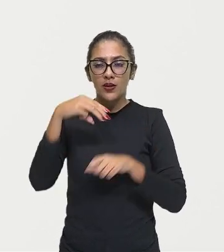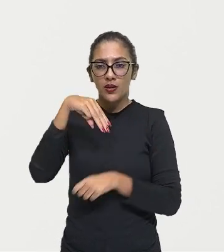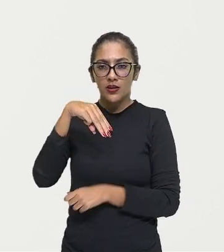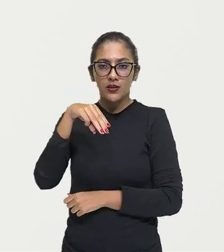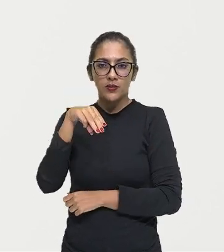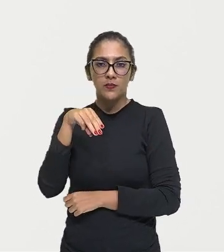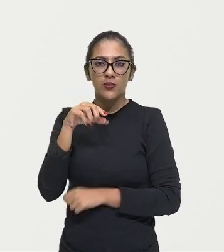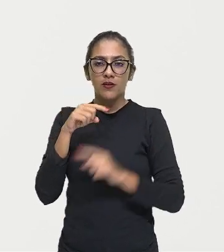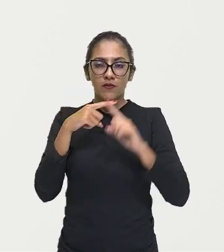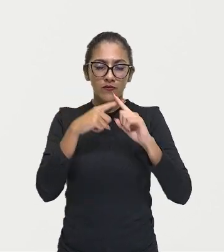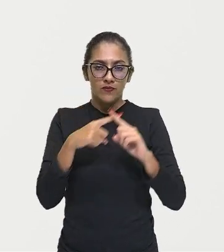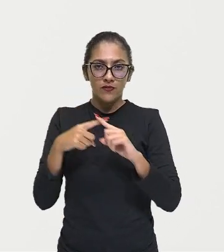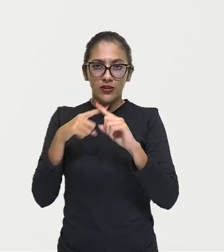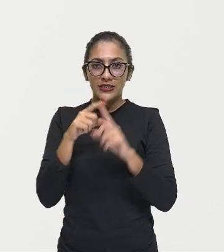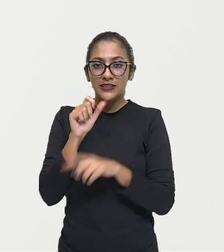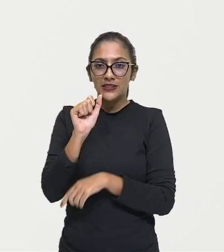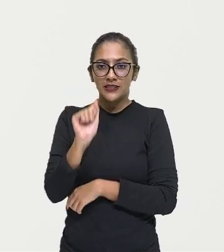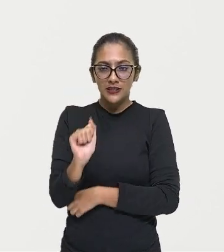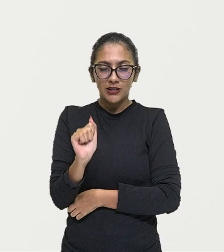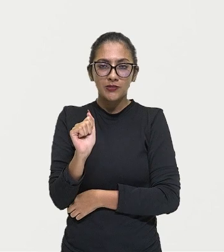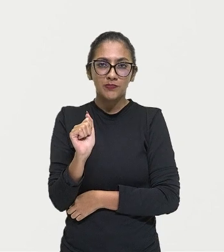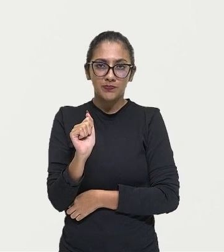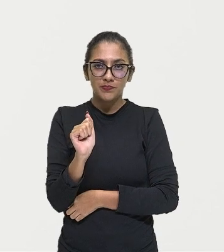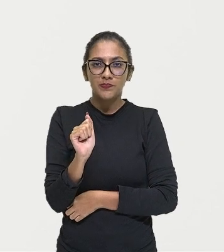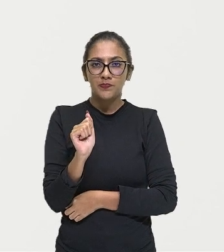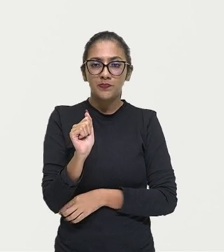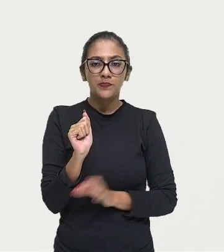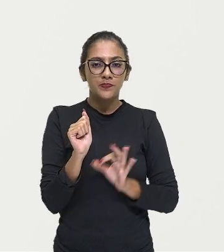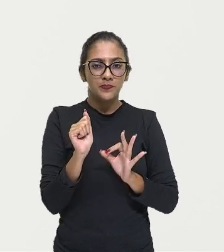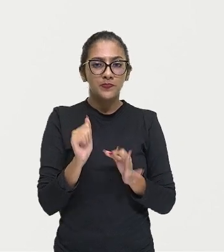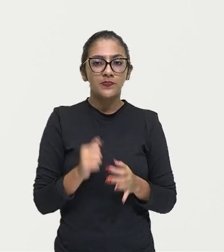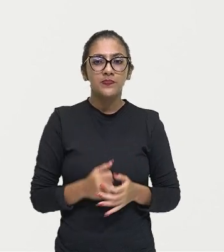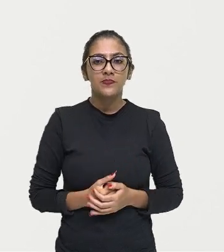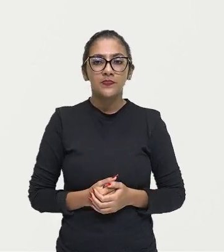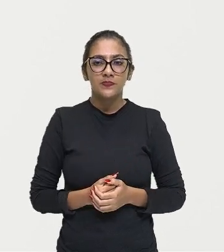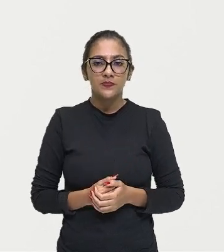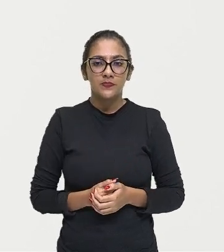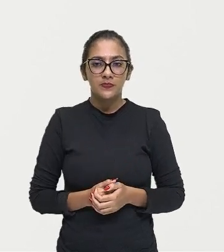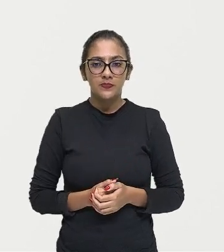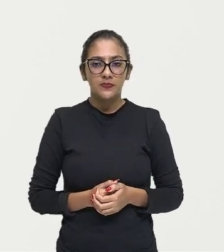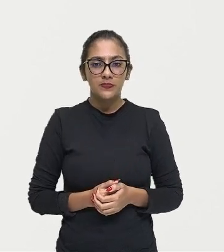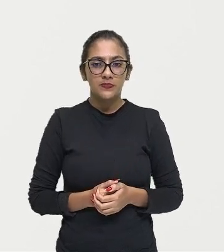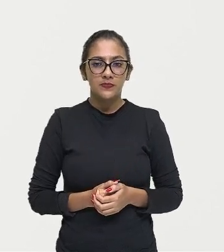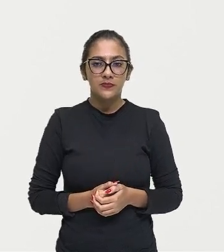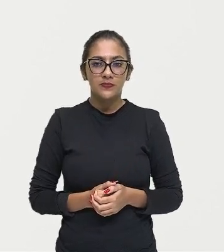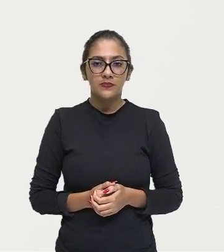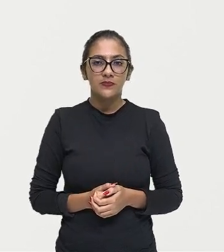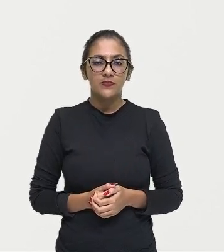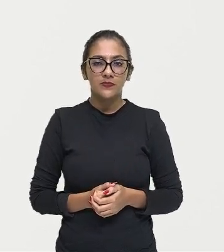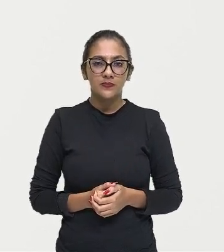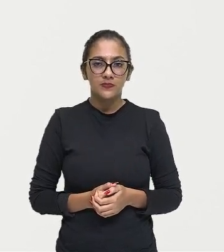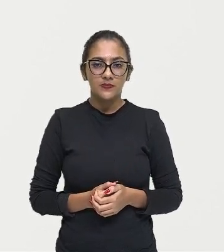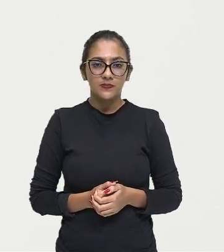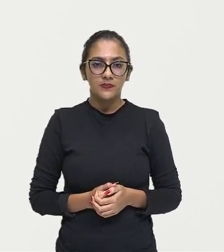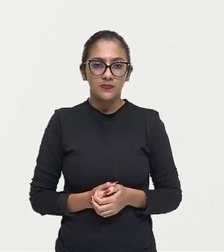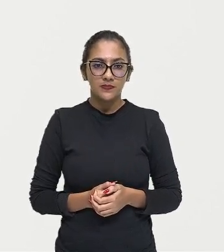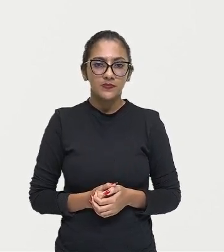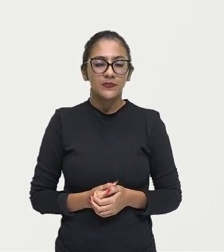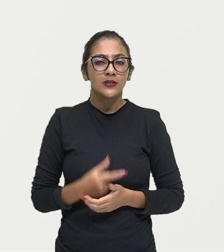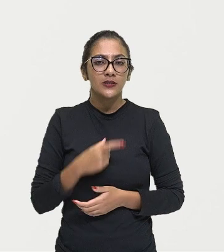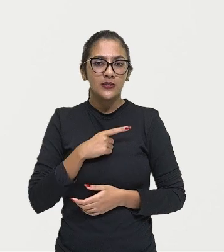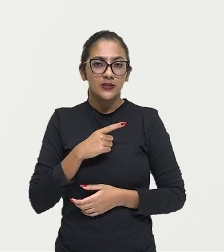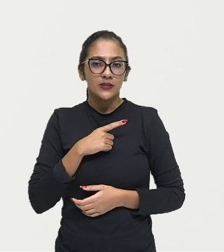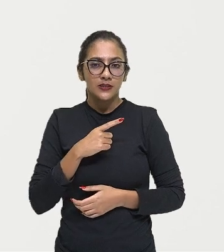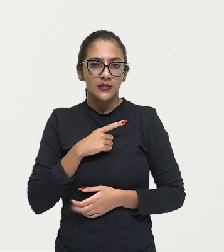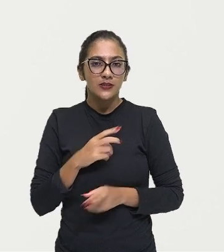vai ser igual a massa vezes a aceleração. Como eu quero escrever na